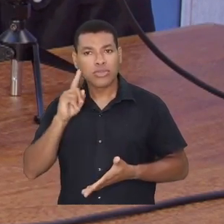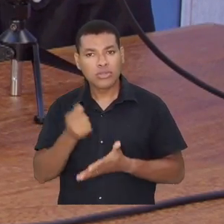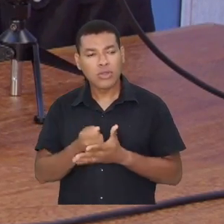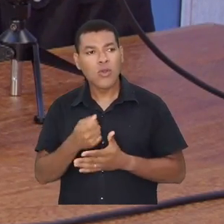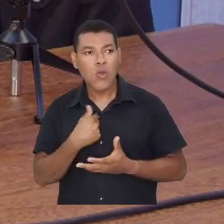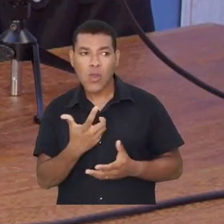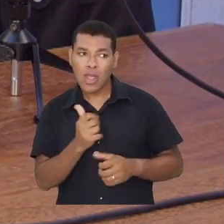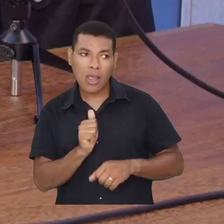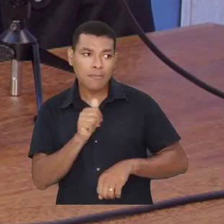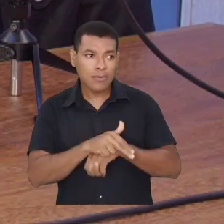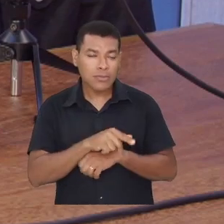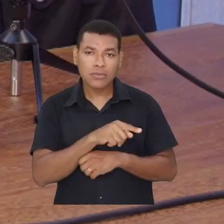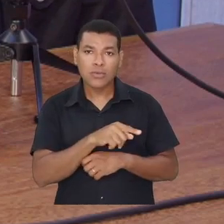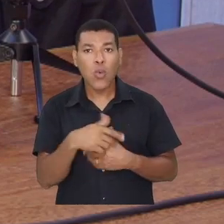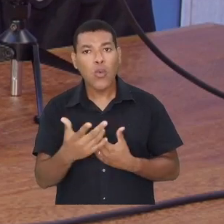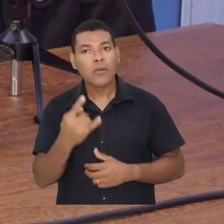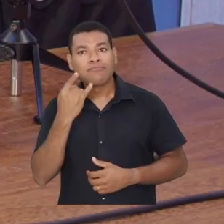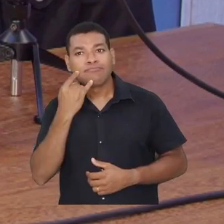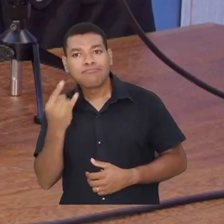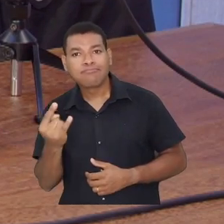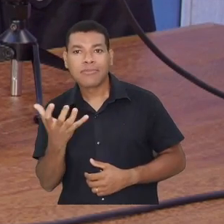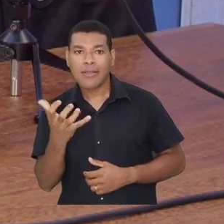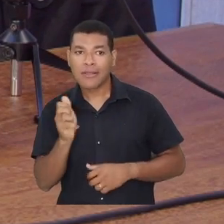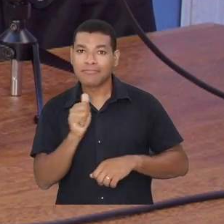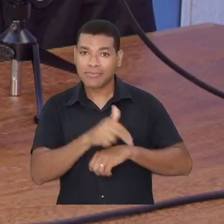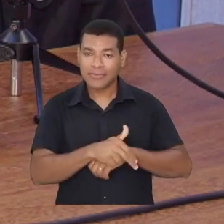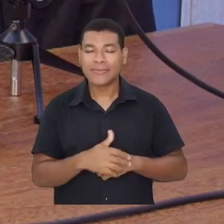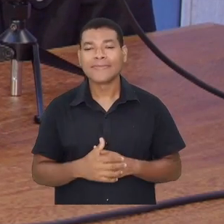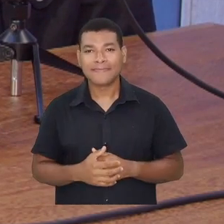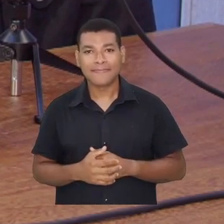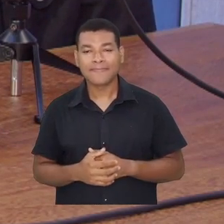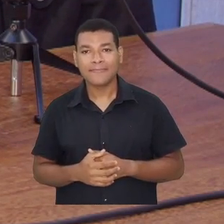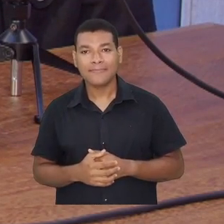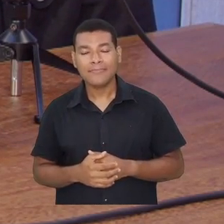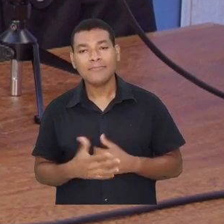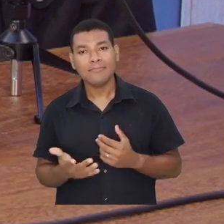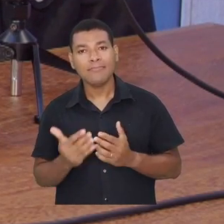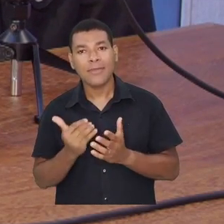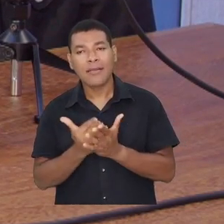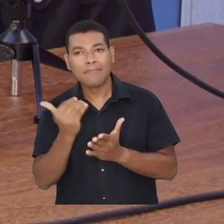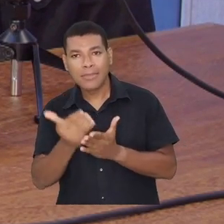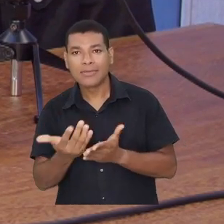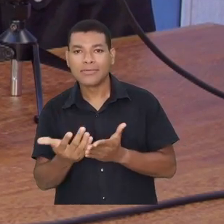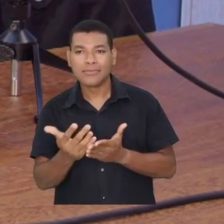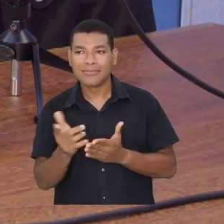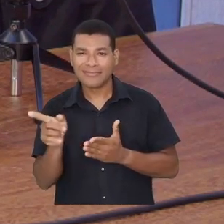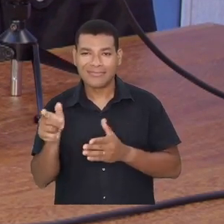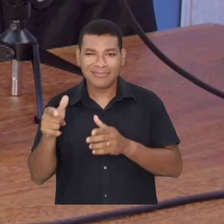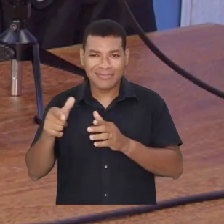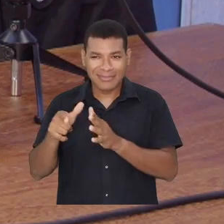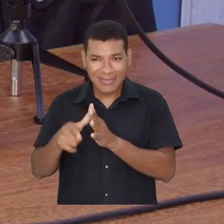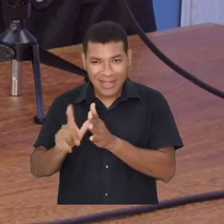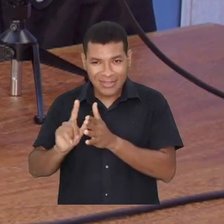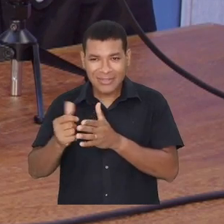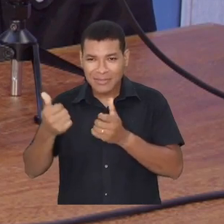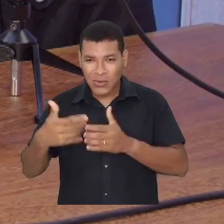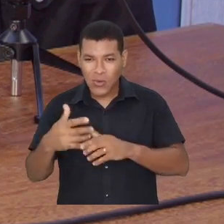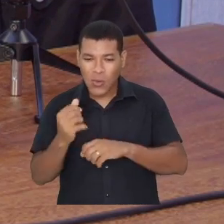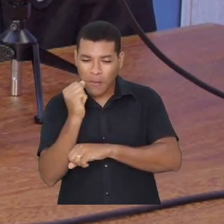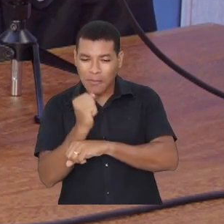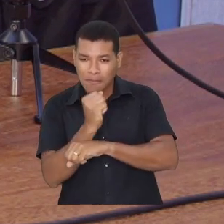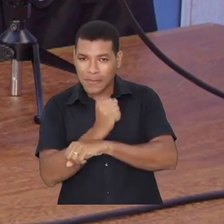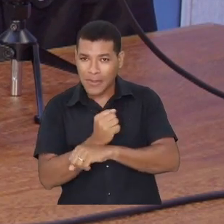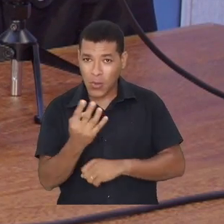entrar ou de, uhum. de atração, né? Uhum. Então, além até dos pilares que o Gabi comentou, a gente também